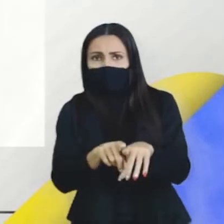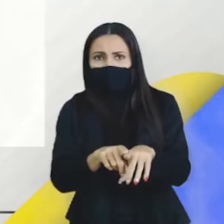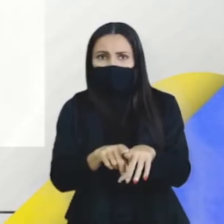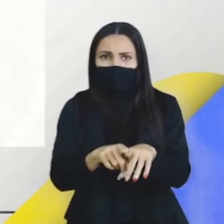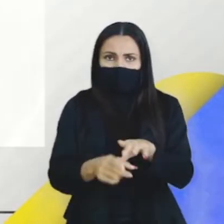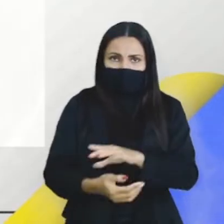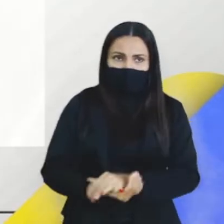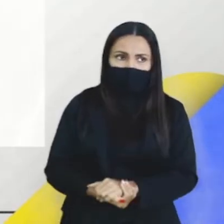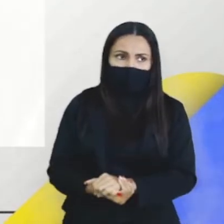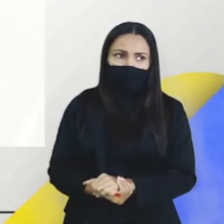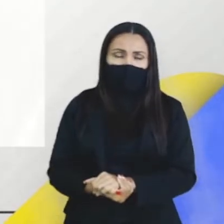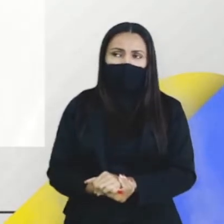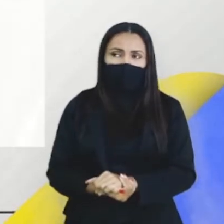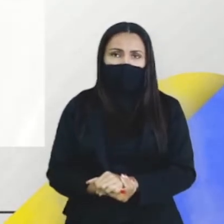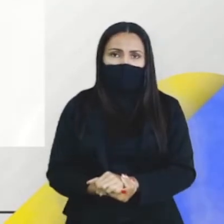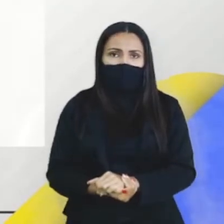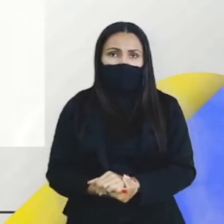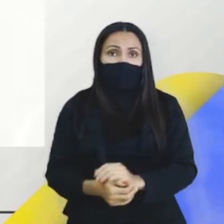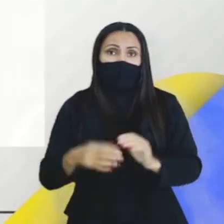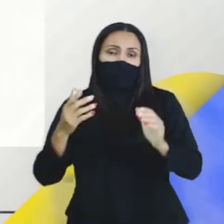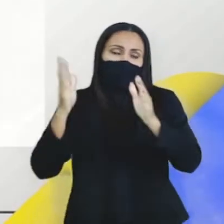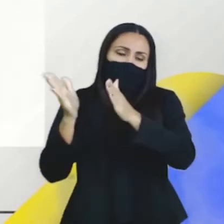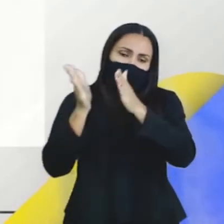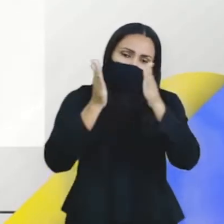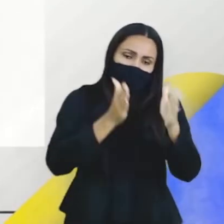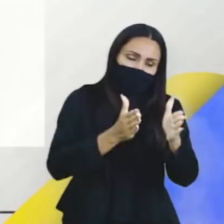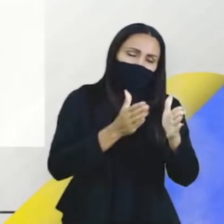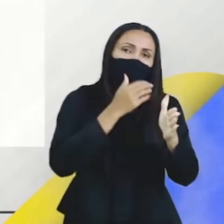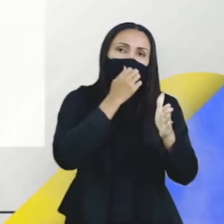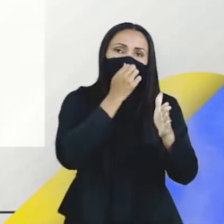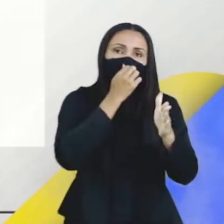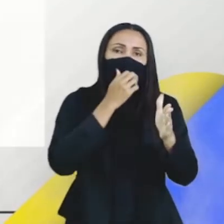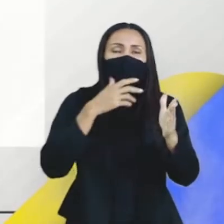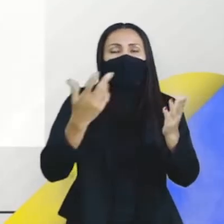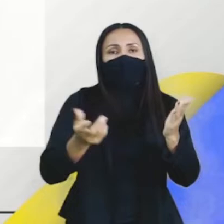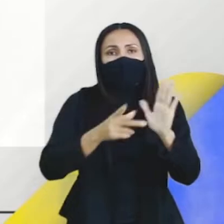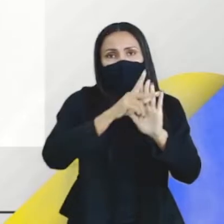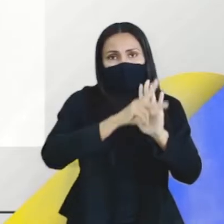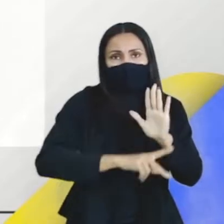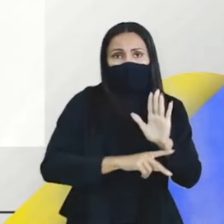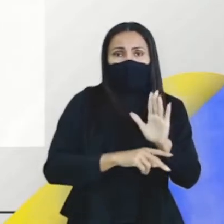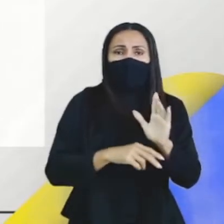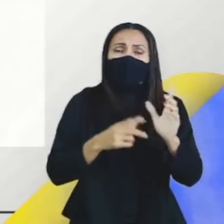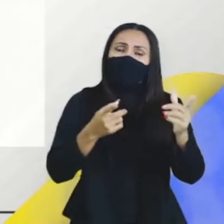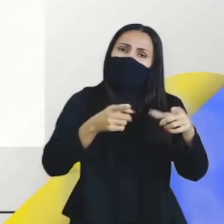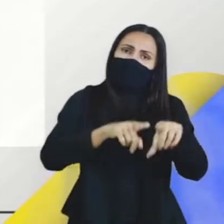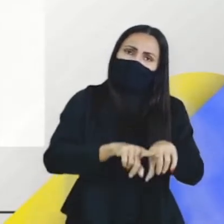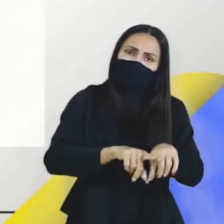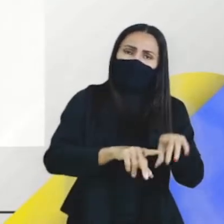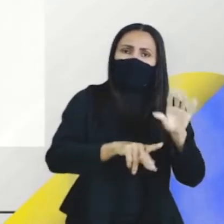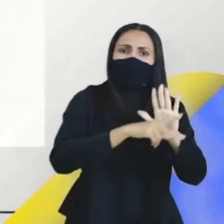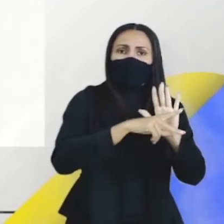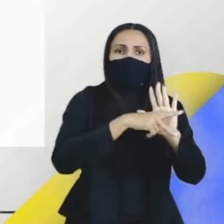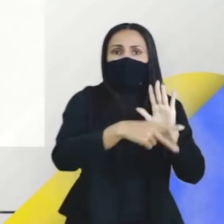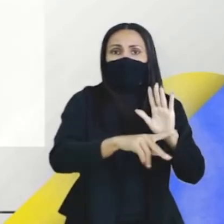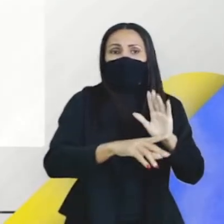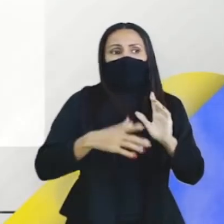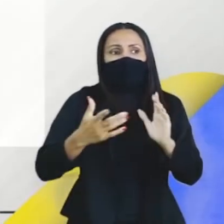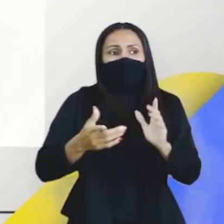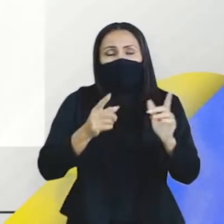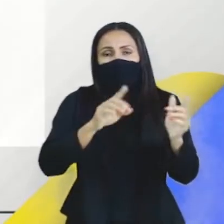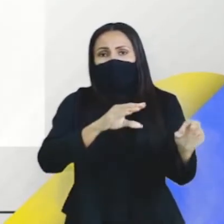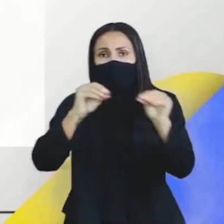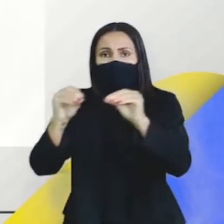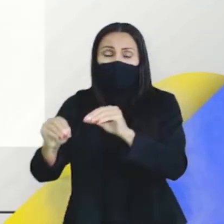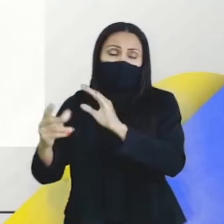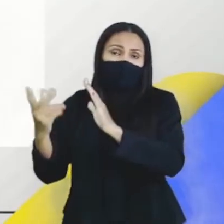certo? Na cilíndrica oblíqua, as projetantes elas são paralelas entre si e na cilíndrica